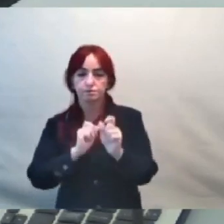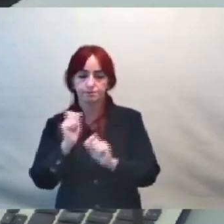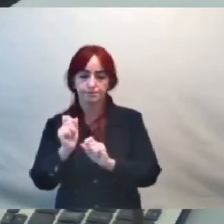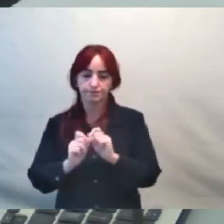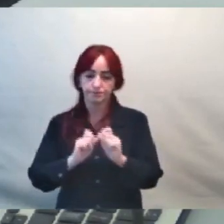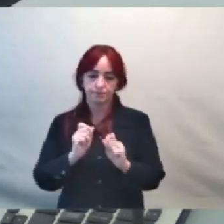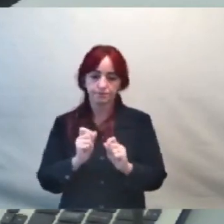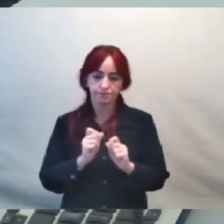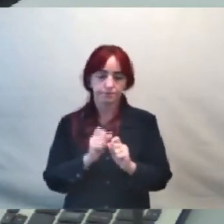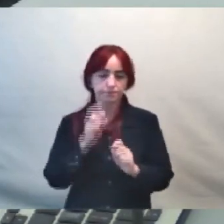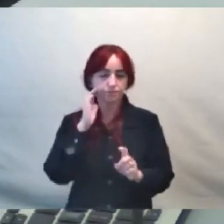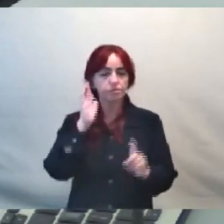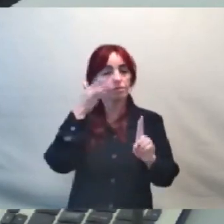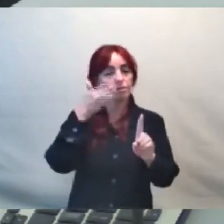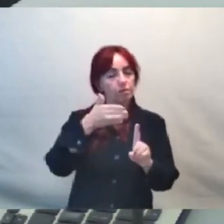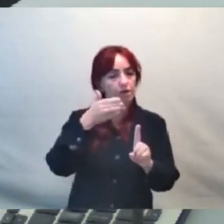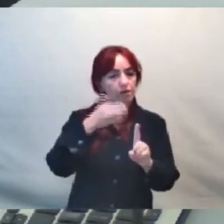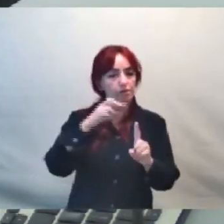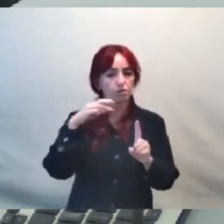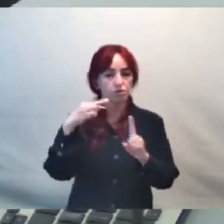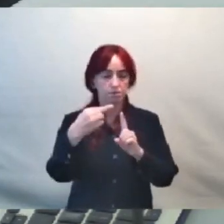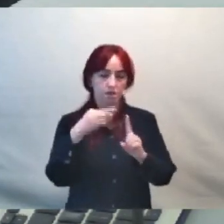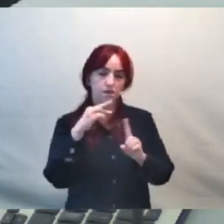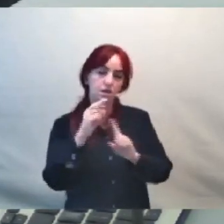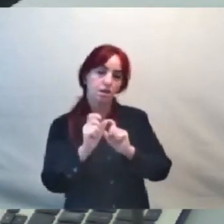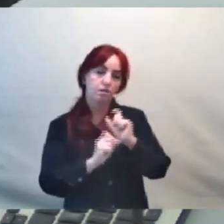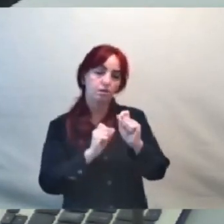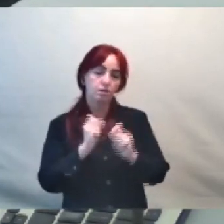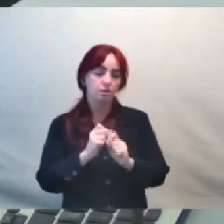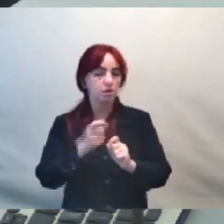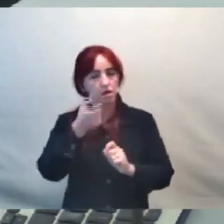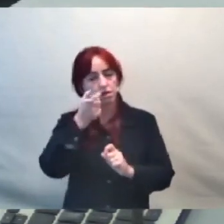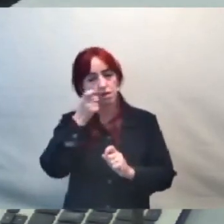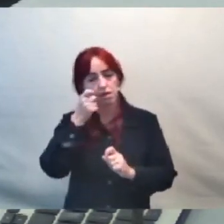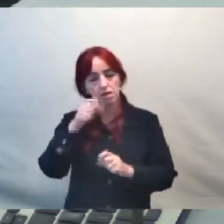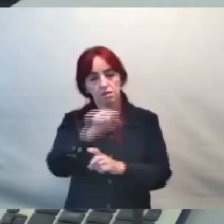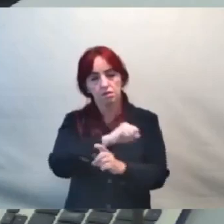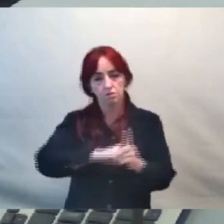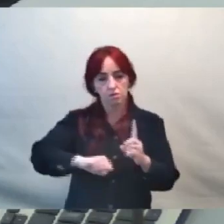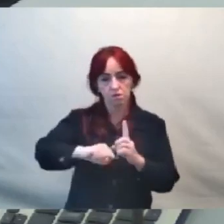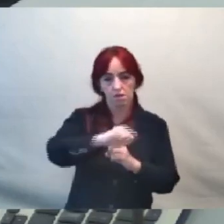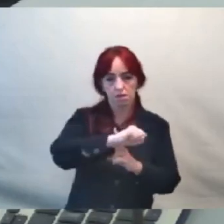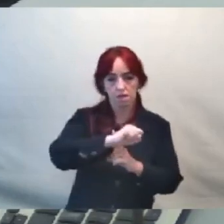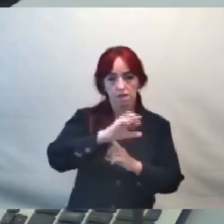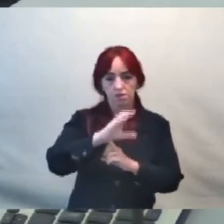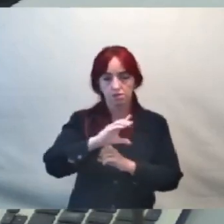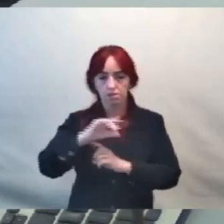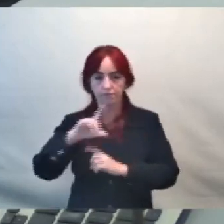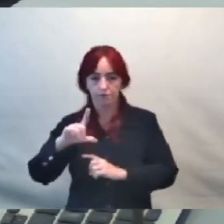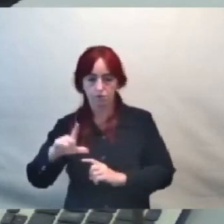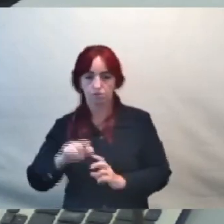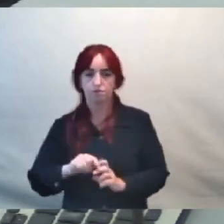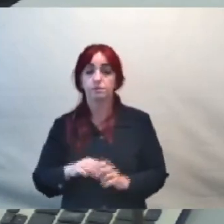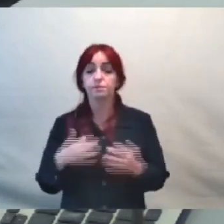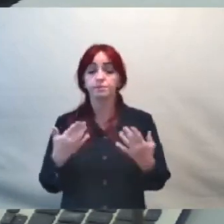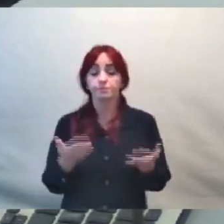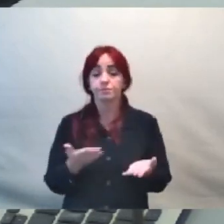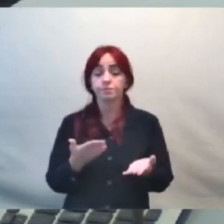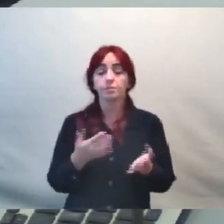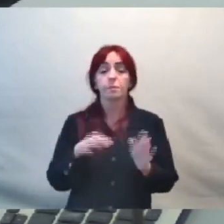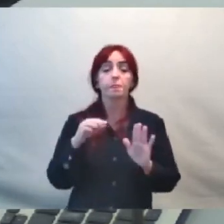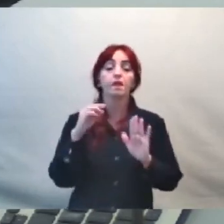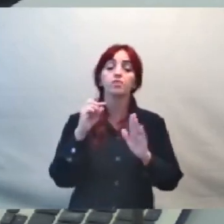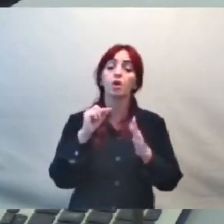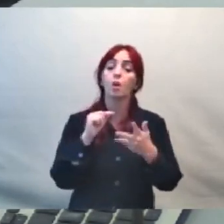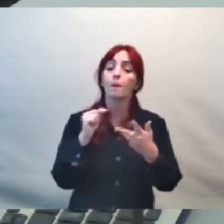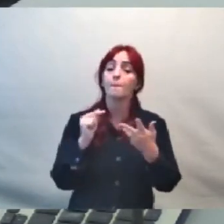focos específicos, né, que interessam à sociedade civil. E aí eu vou fazer alguns pontuamentos que me